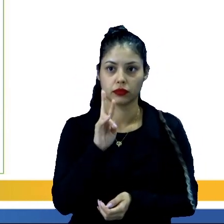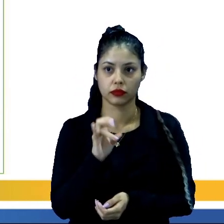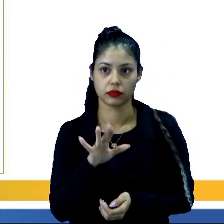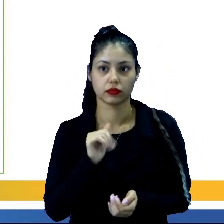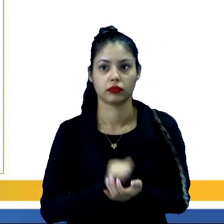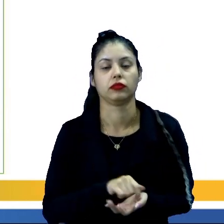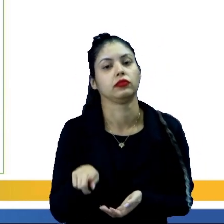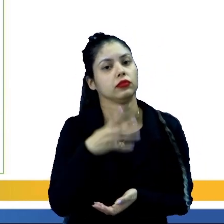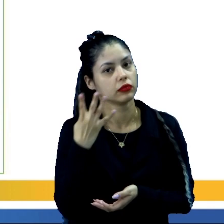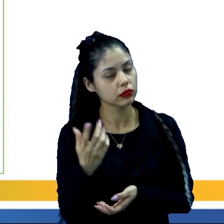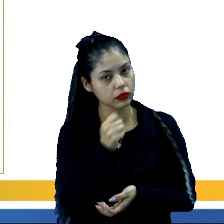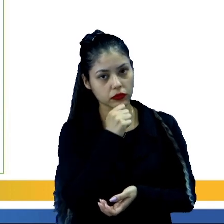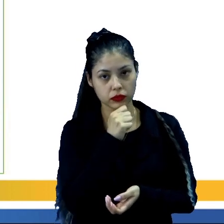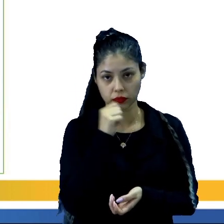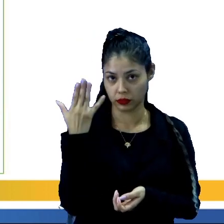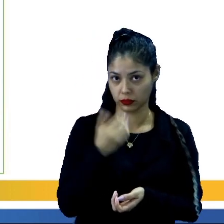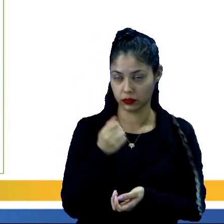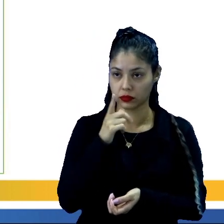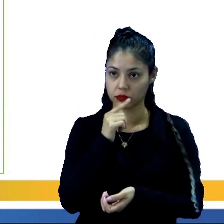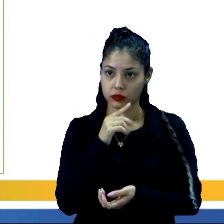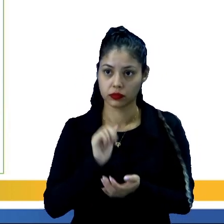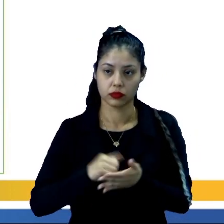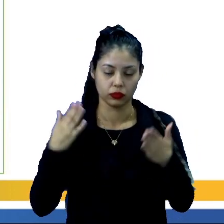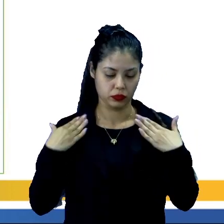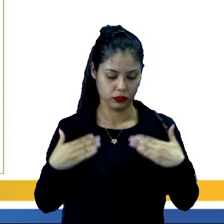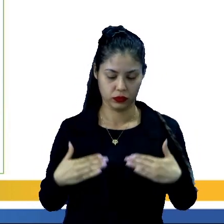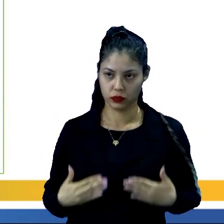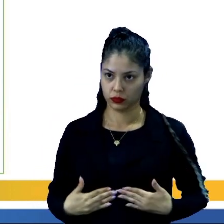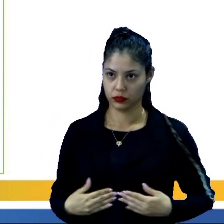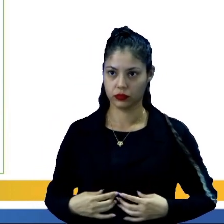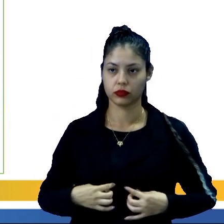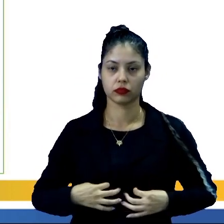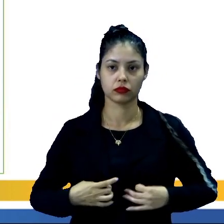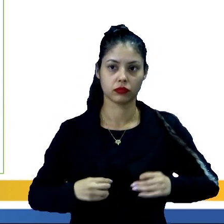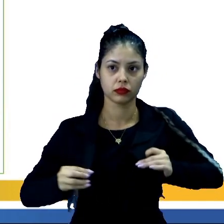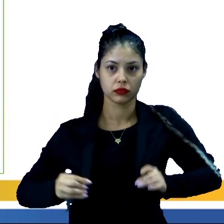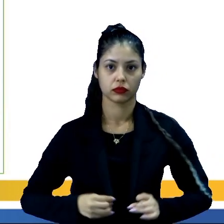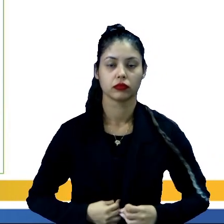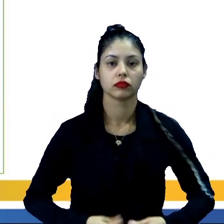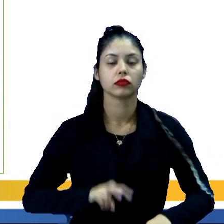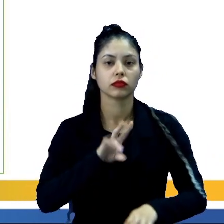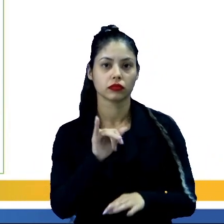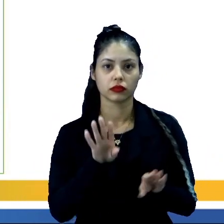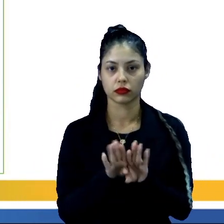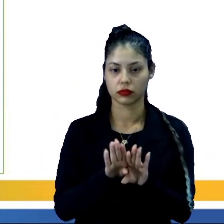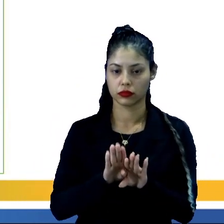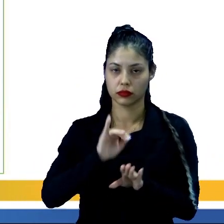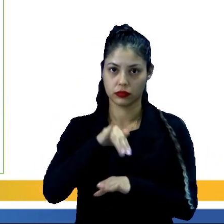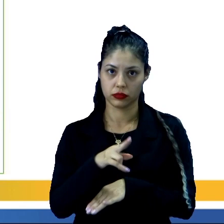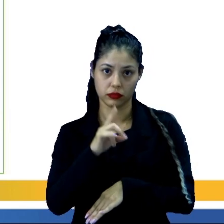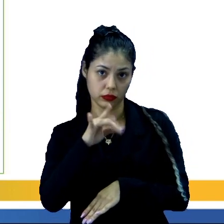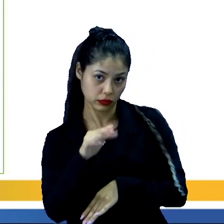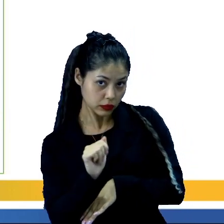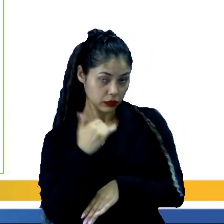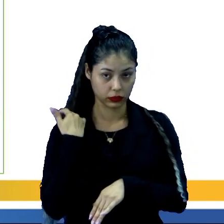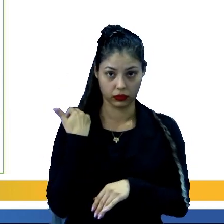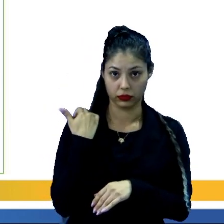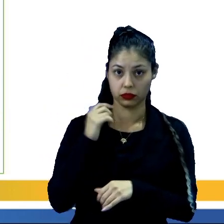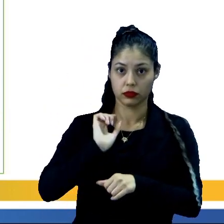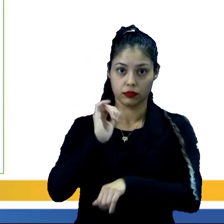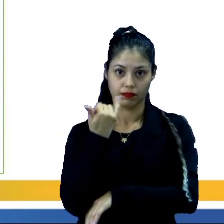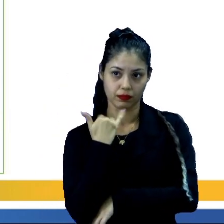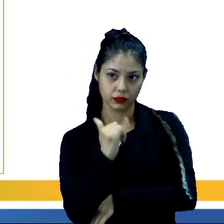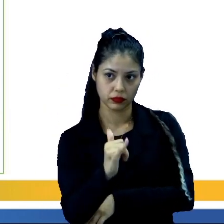hídrico, né? A quantidade de líquido que a gente tem ali no nosso organismo. Ele também vai participar ali dos impulsos nervosos, também ali